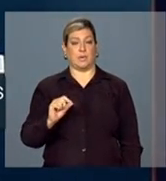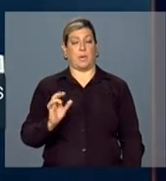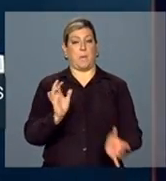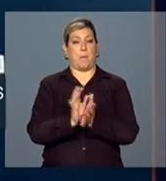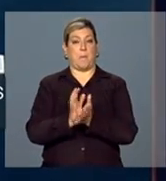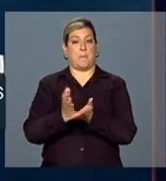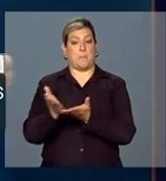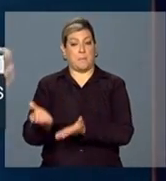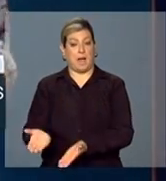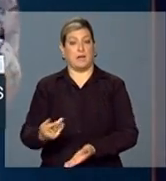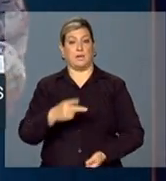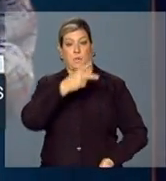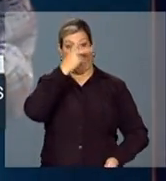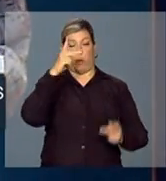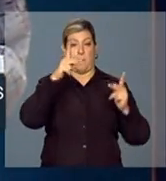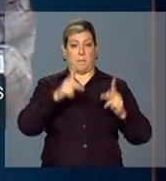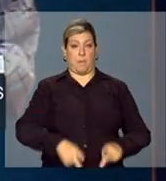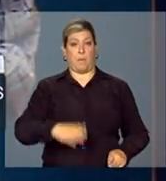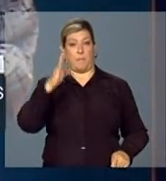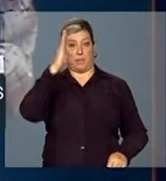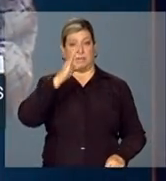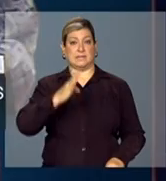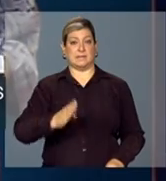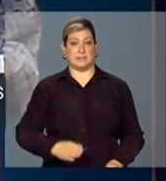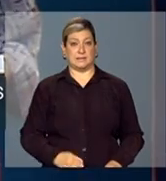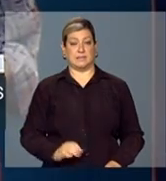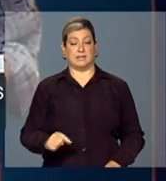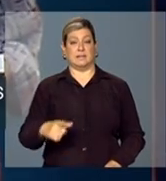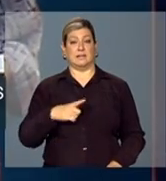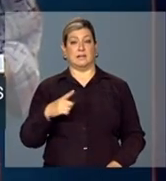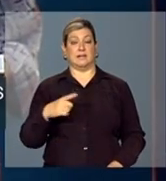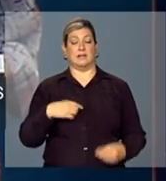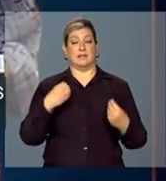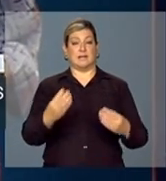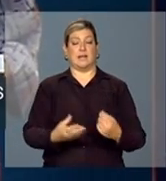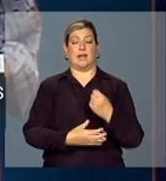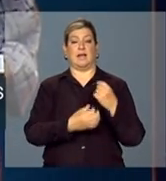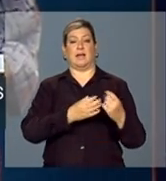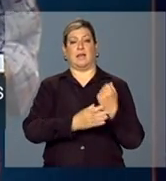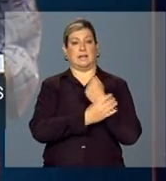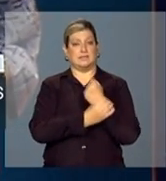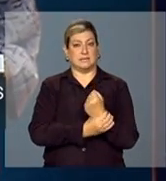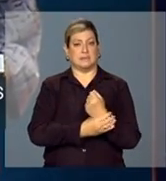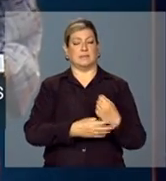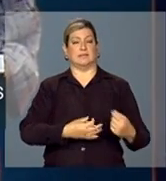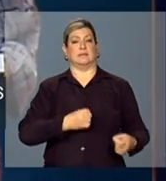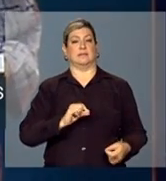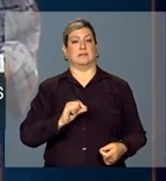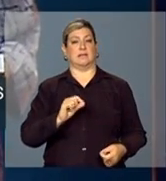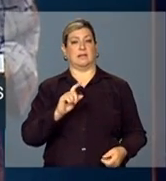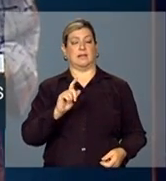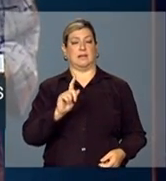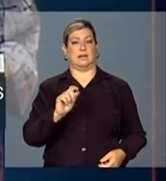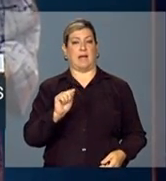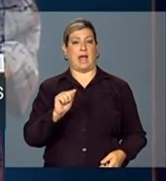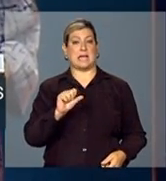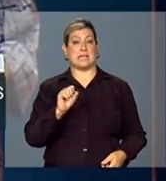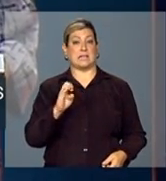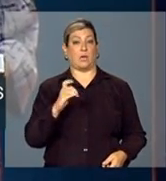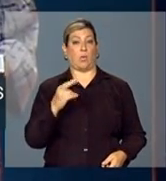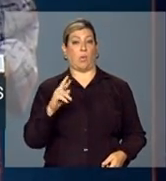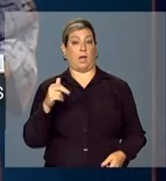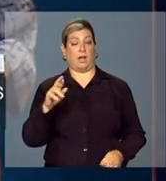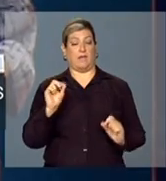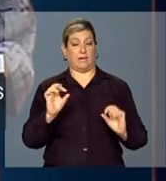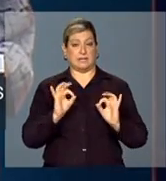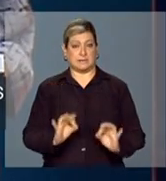do povo brasileiro, a missão de garantir e assegurar que, de fato, essa